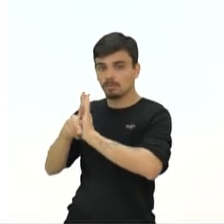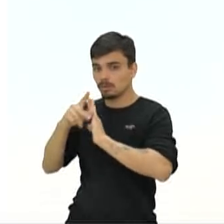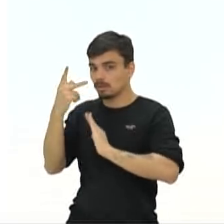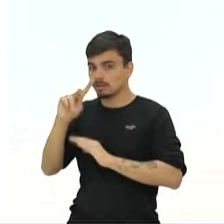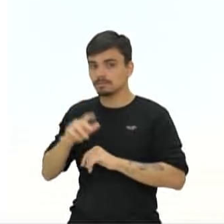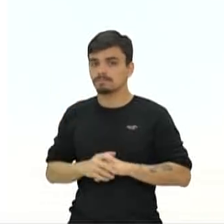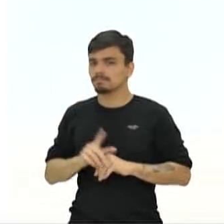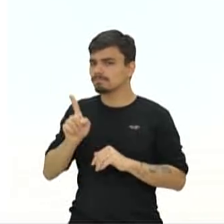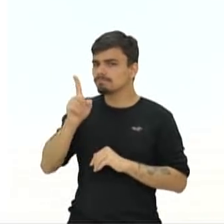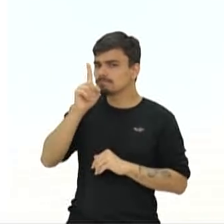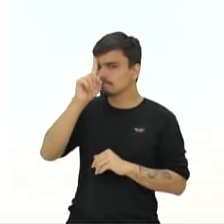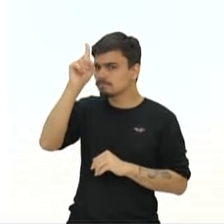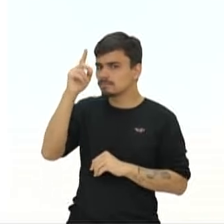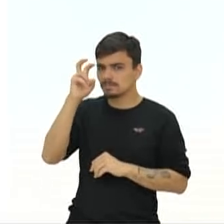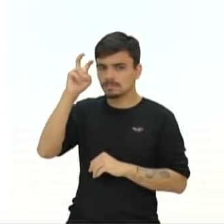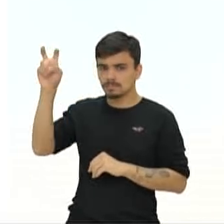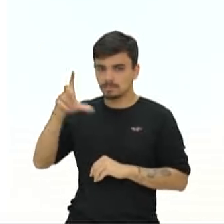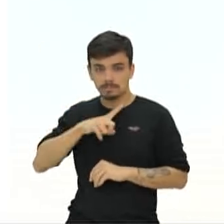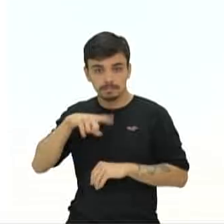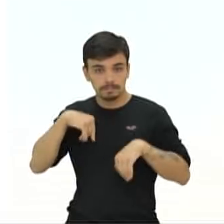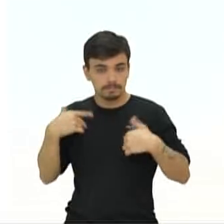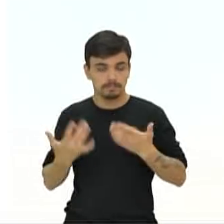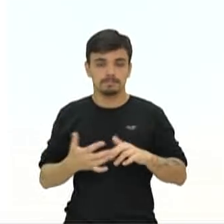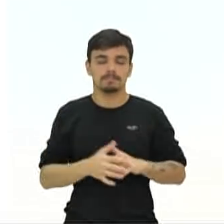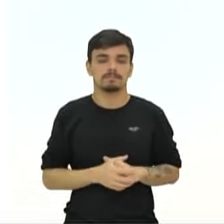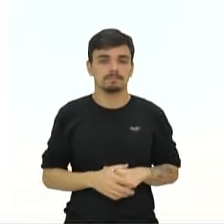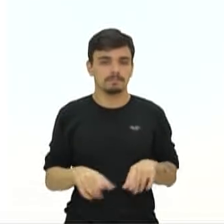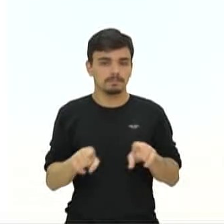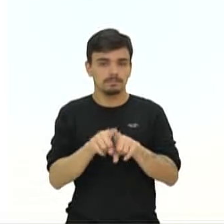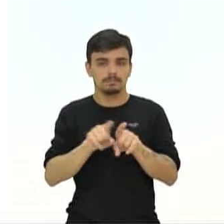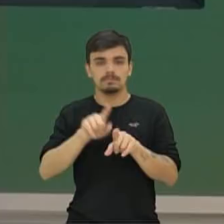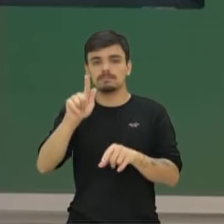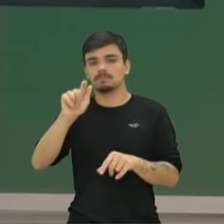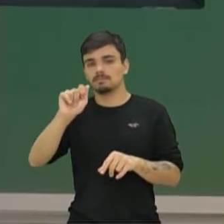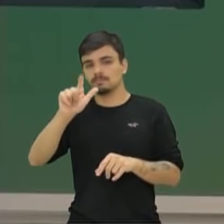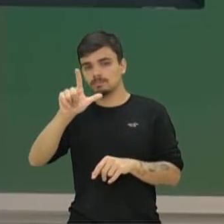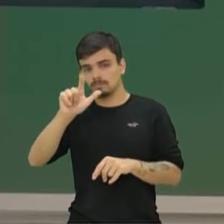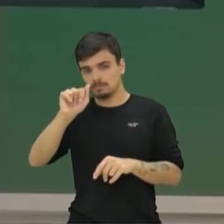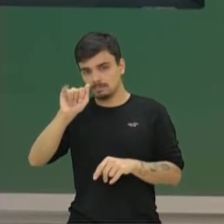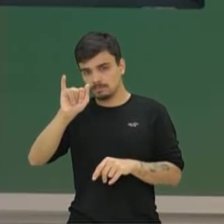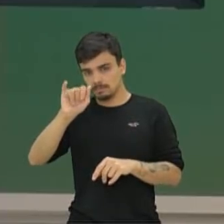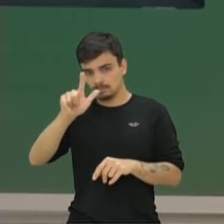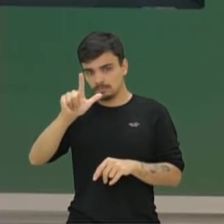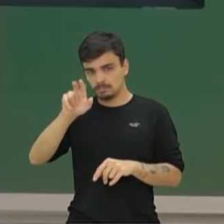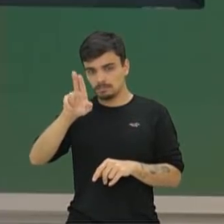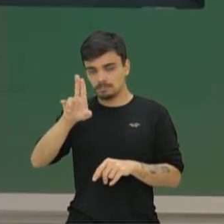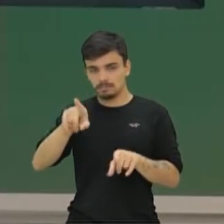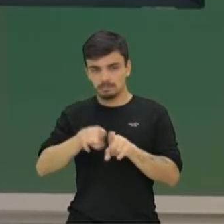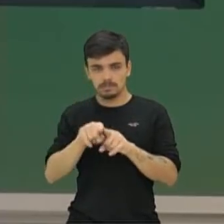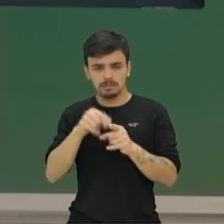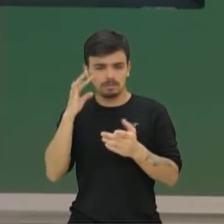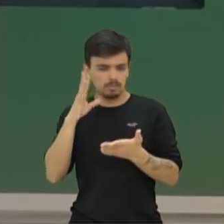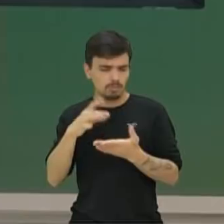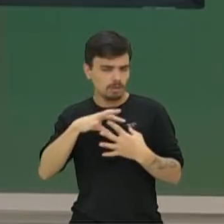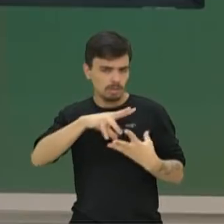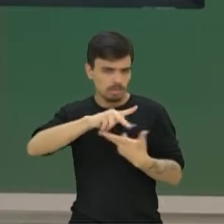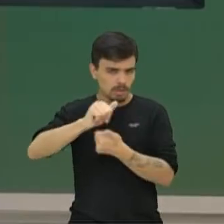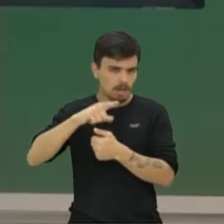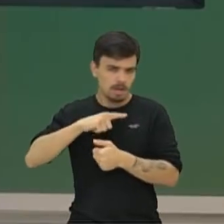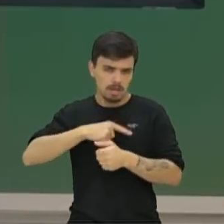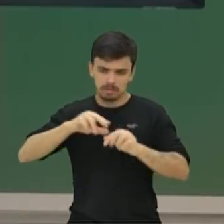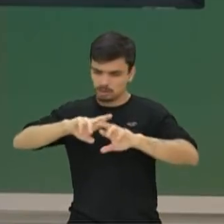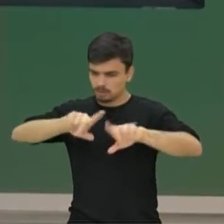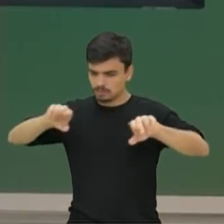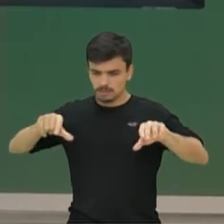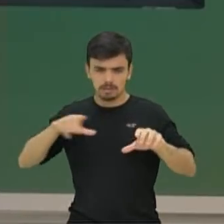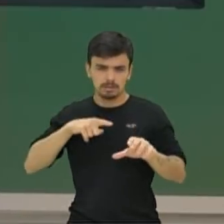será que ele era inteligente, galerinha? Olha lá, ó. Galileu verificou que a Terra não era apenas mais um astro entre milhões de